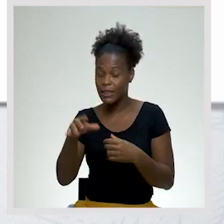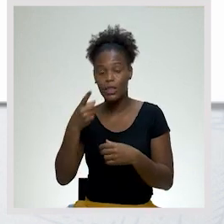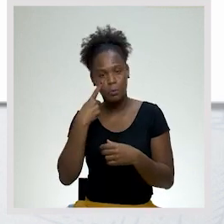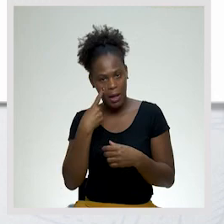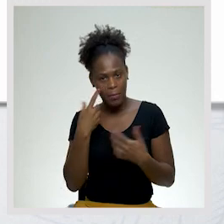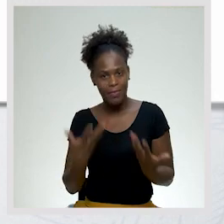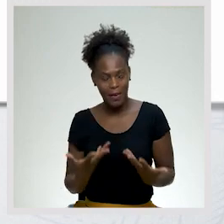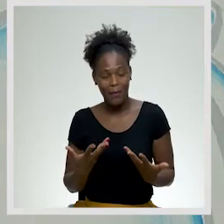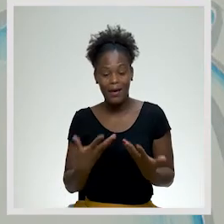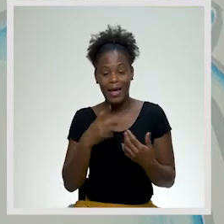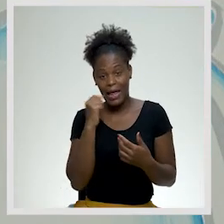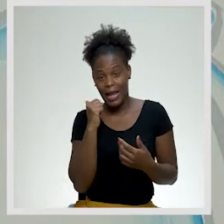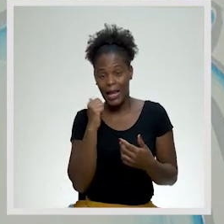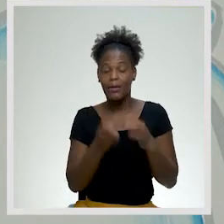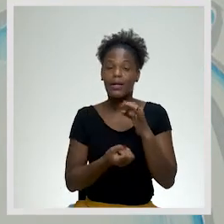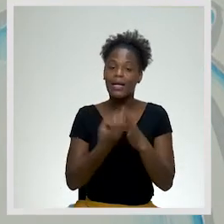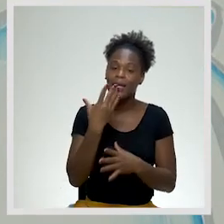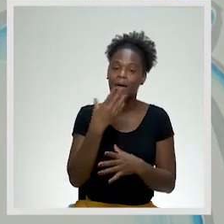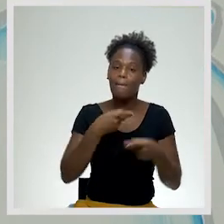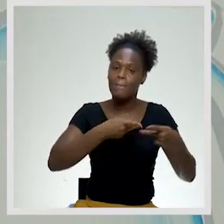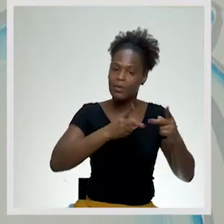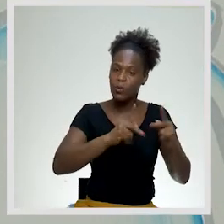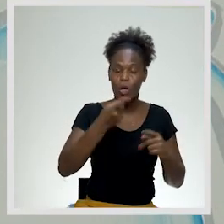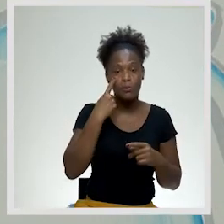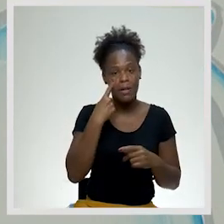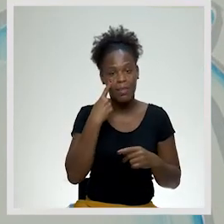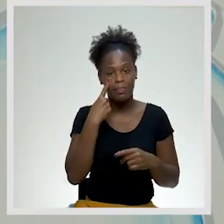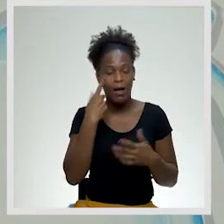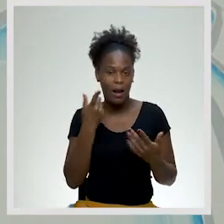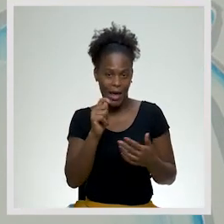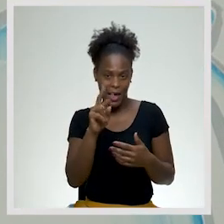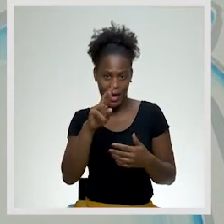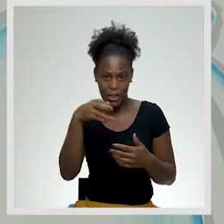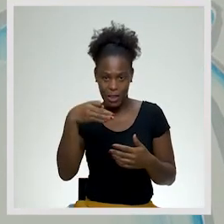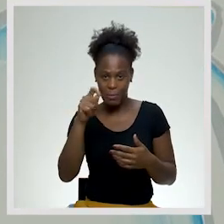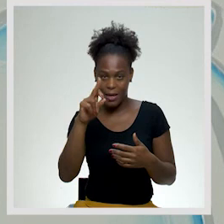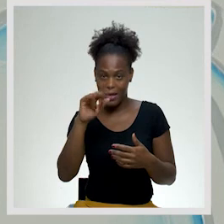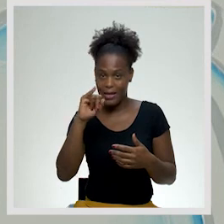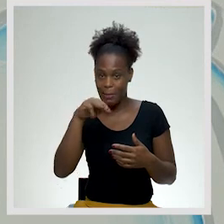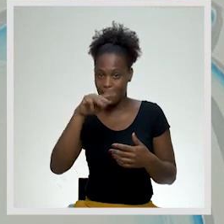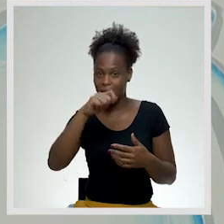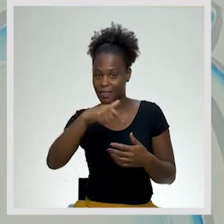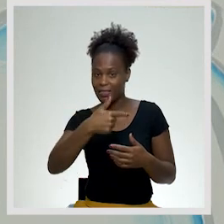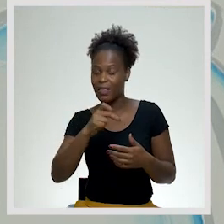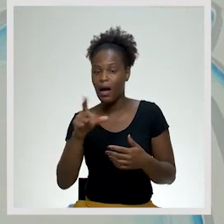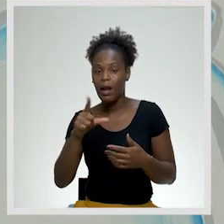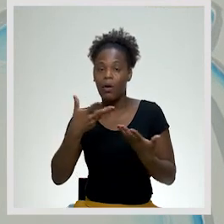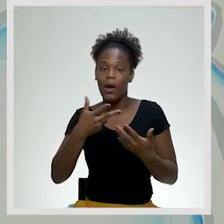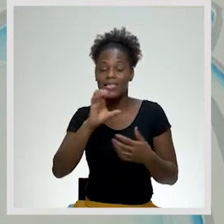experimental. Galileu fundou o método experimental e a ciência então passa a ter um